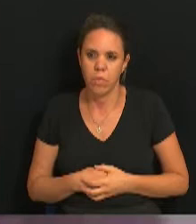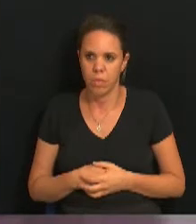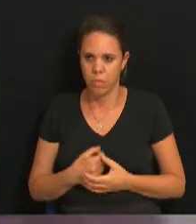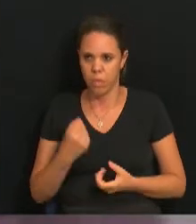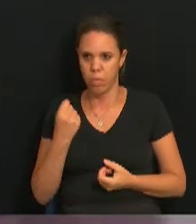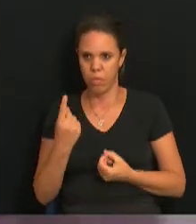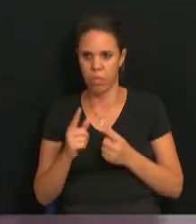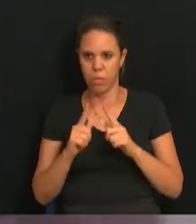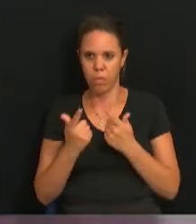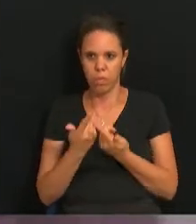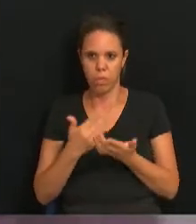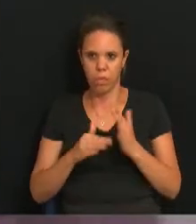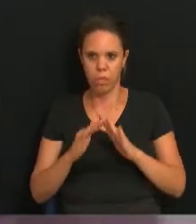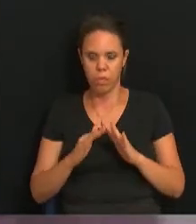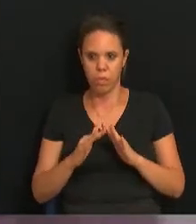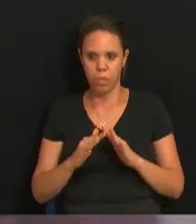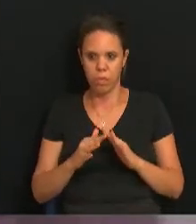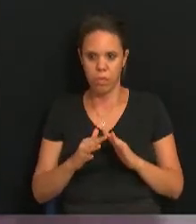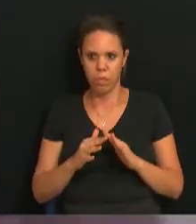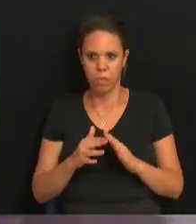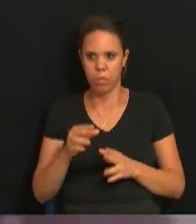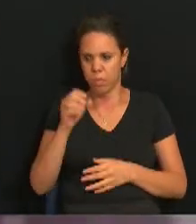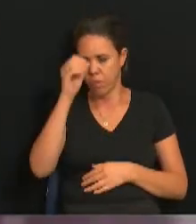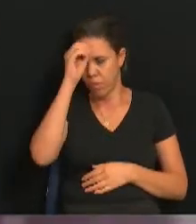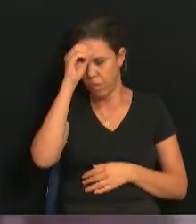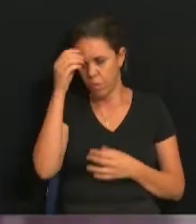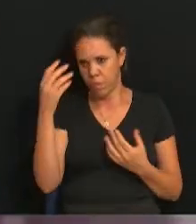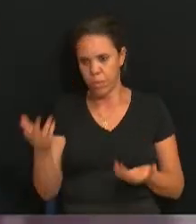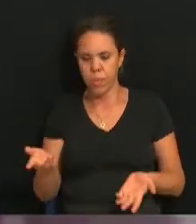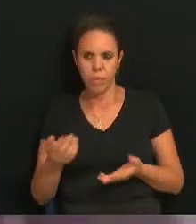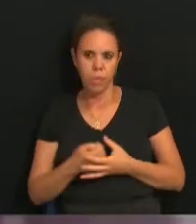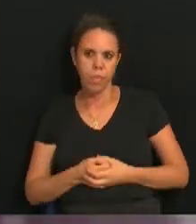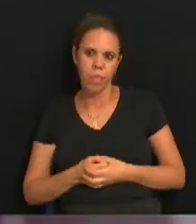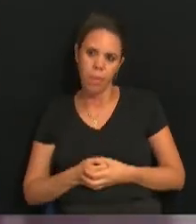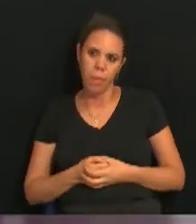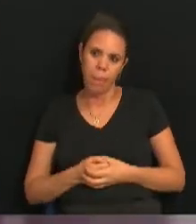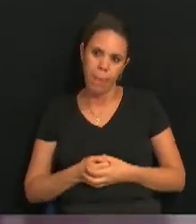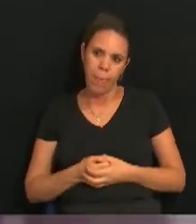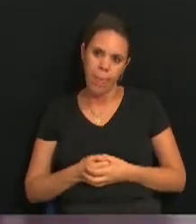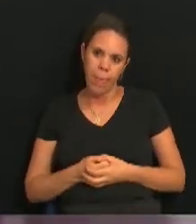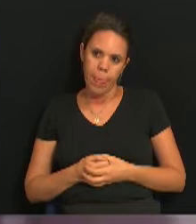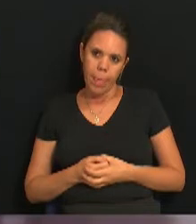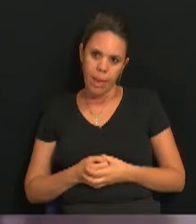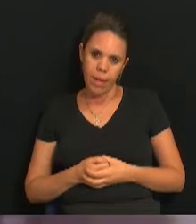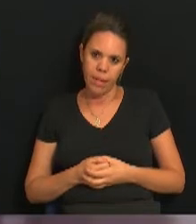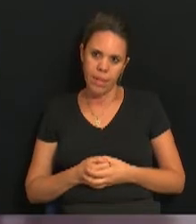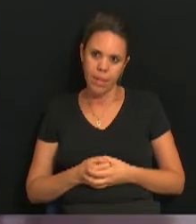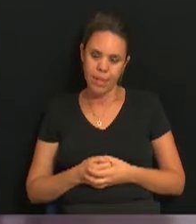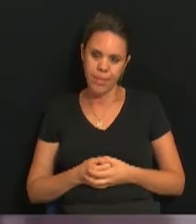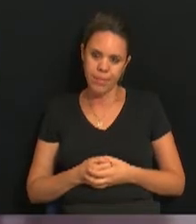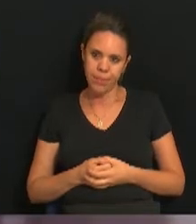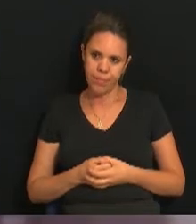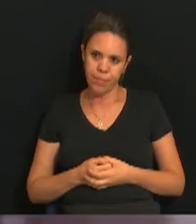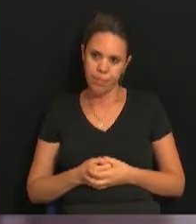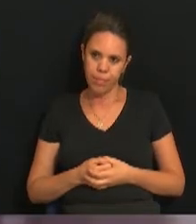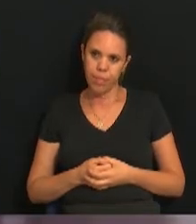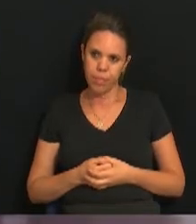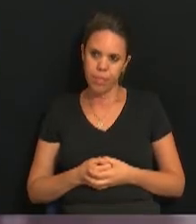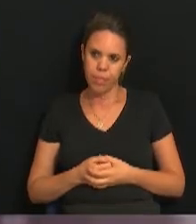gestões de escola ainda entendem que não nos cabe. Então, um ponto muito importante para a gente é essa isonomia no